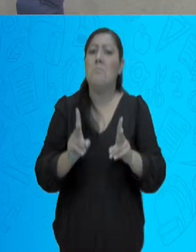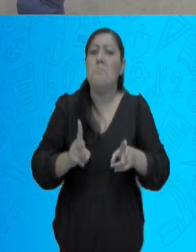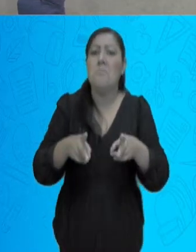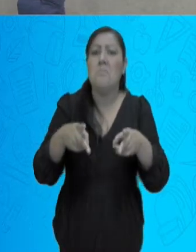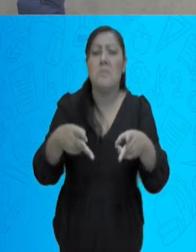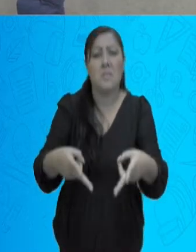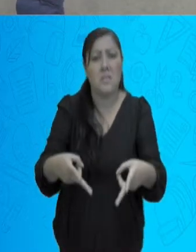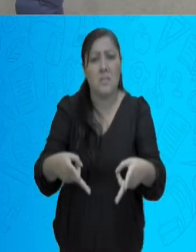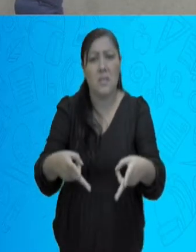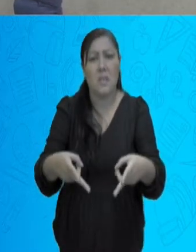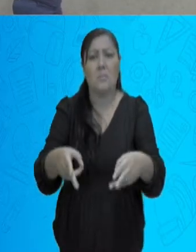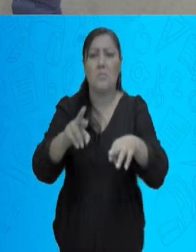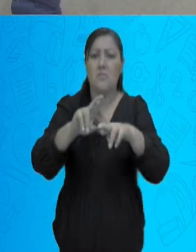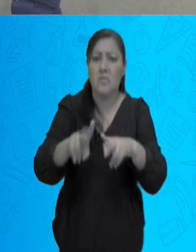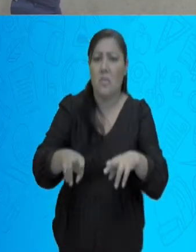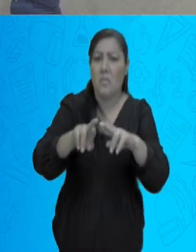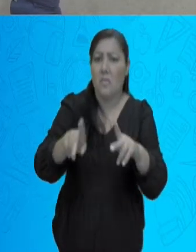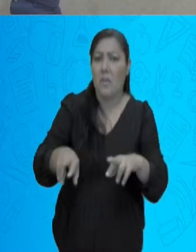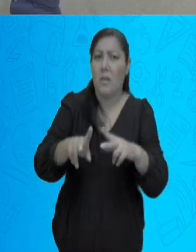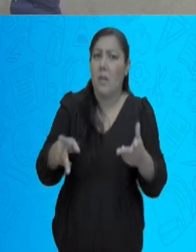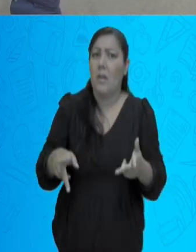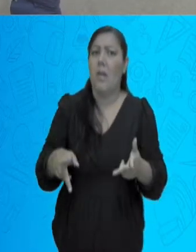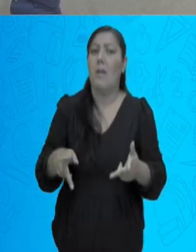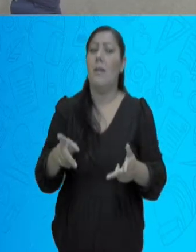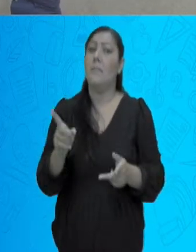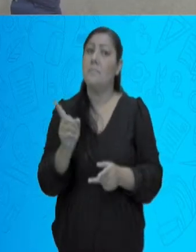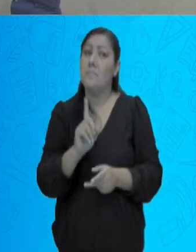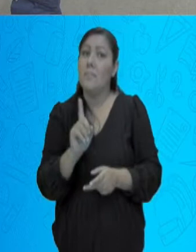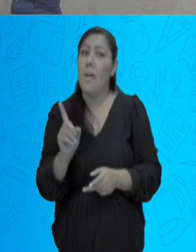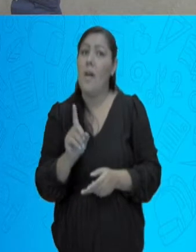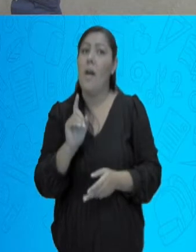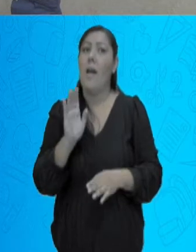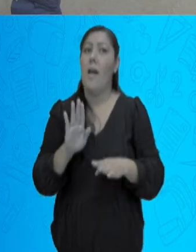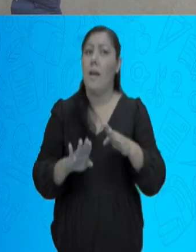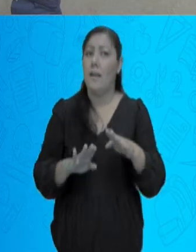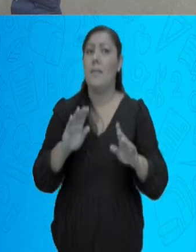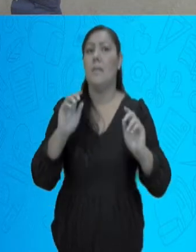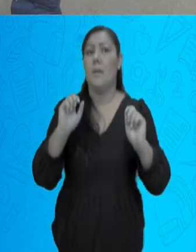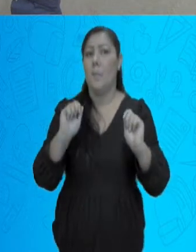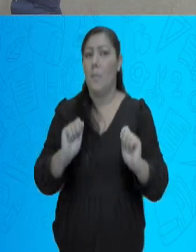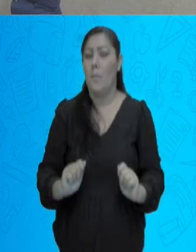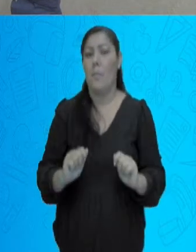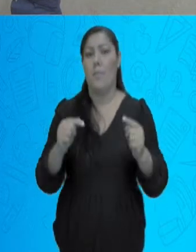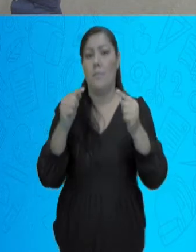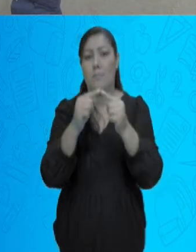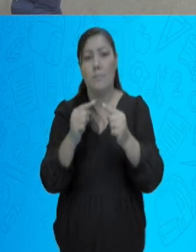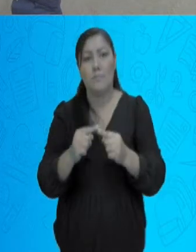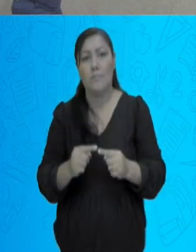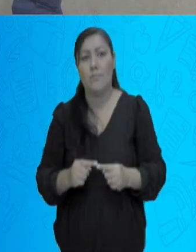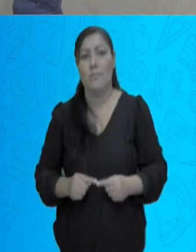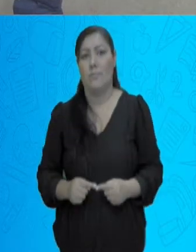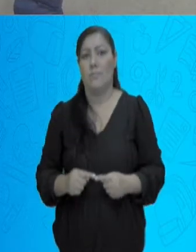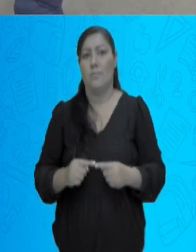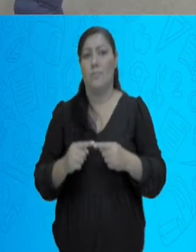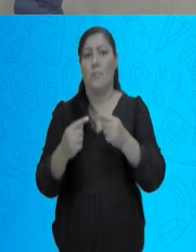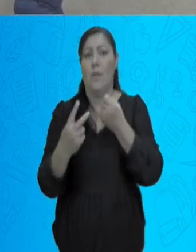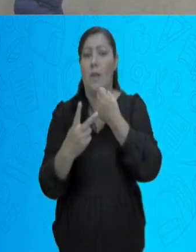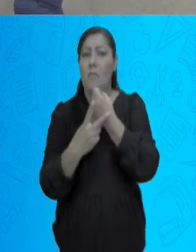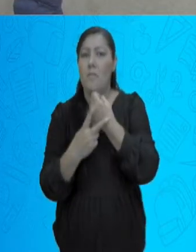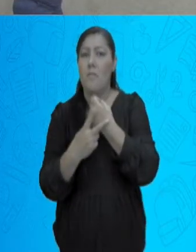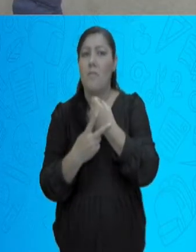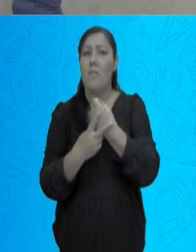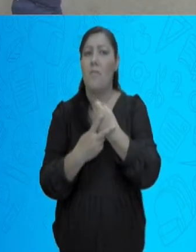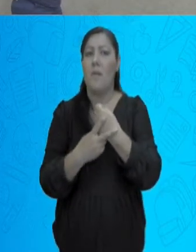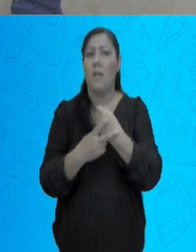sejam irregulares, sendo possível que haja formas conjugadas de verbos irregulares que se encaixam